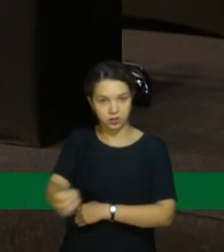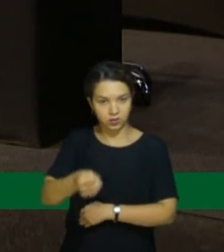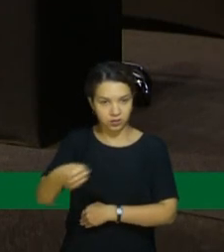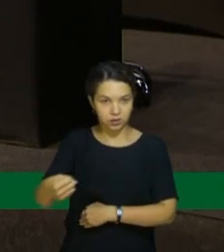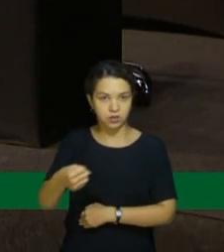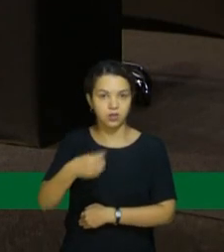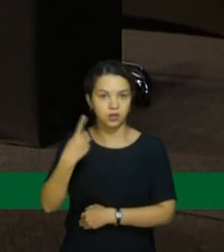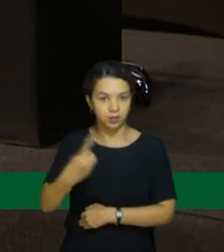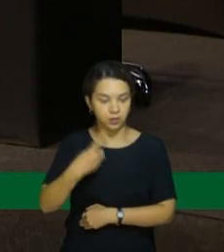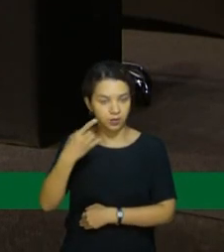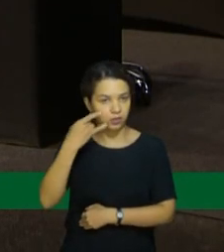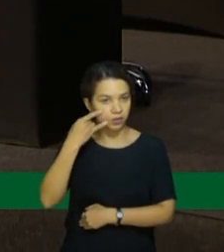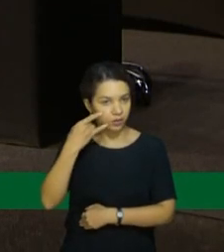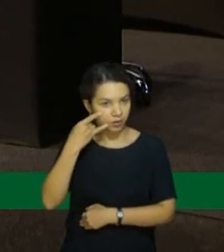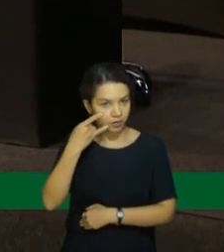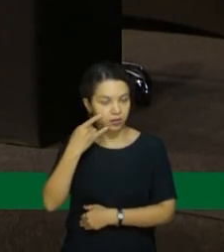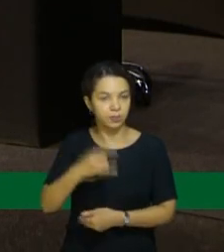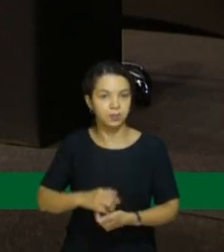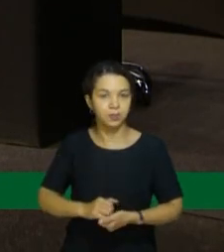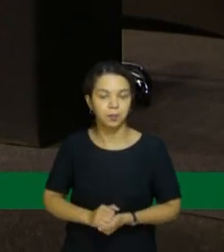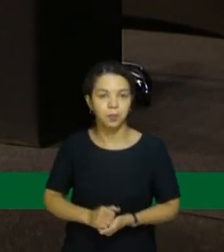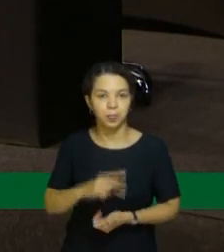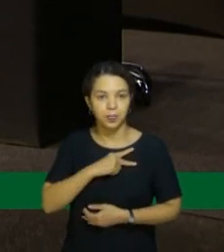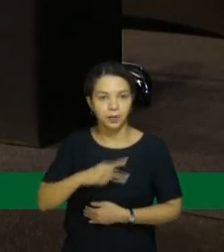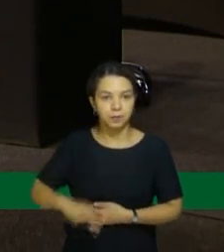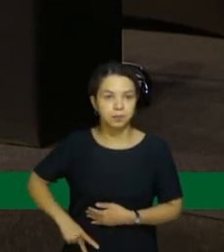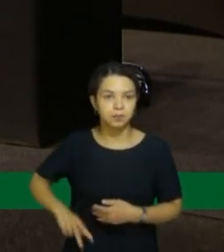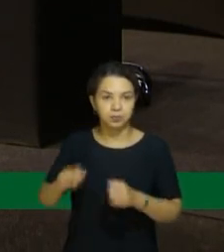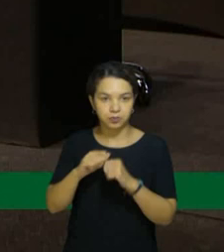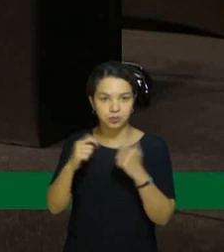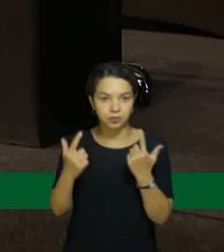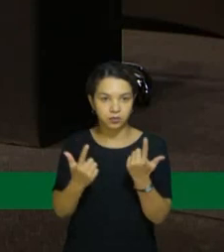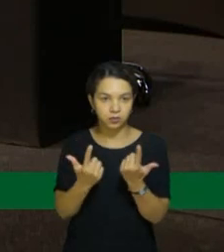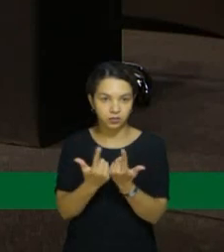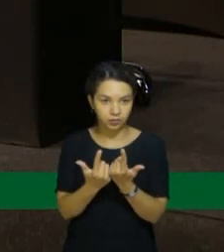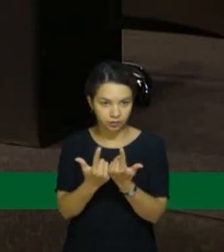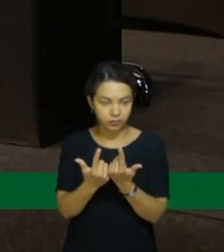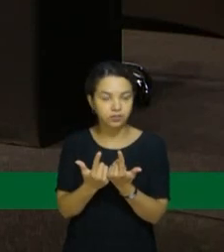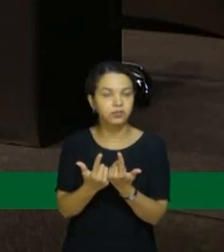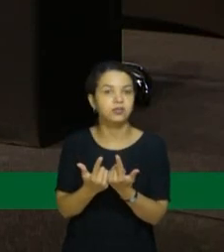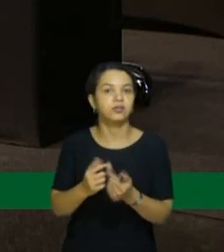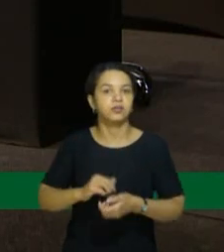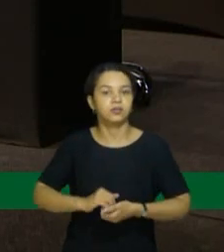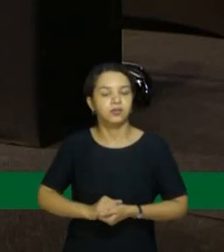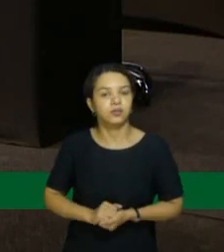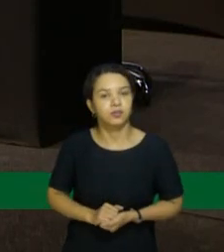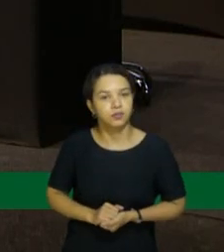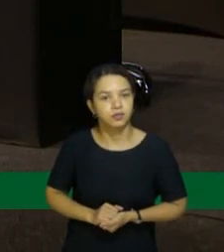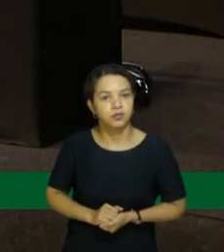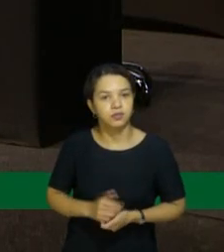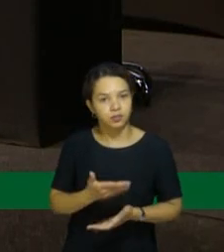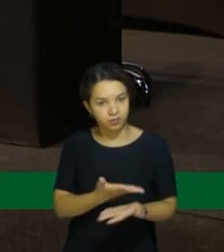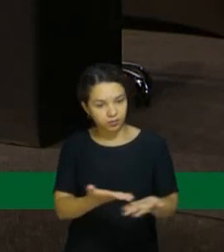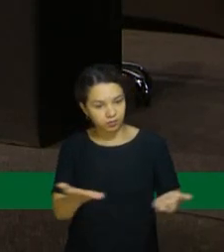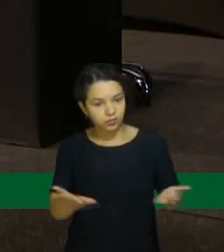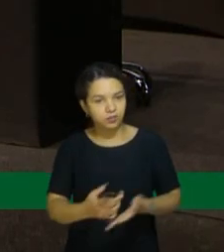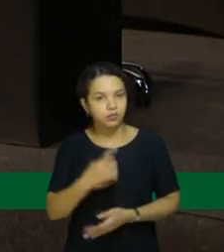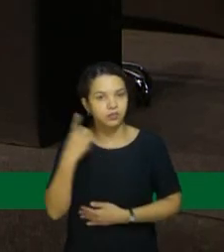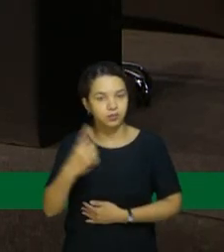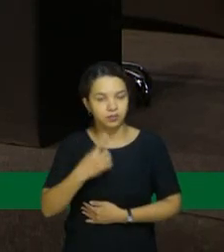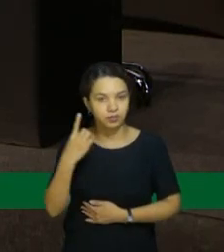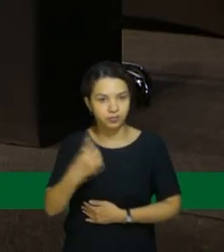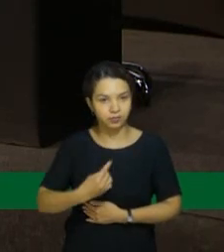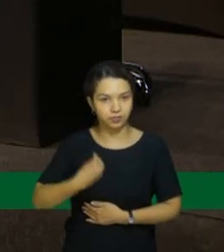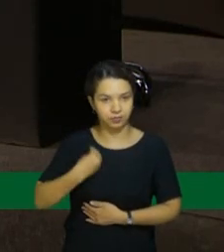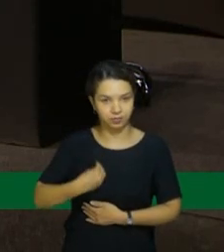Deputado Mário de Nadal eh presidente da Assembleia Legislativa de Santa Catarina excelentíssimos senhores deputados e